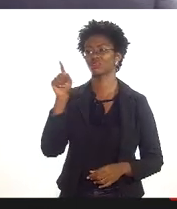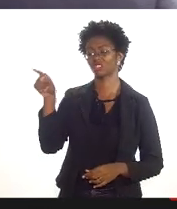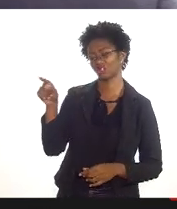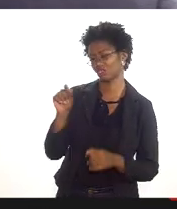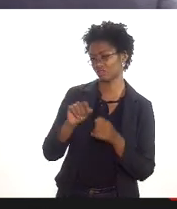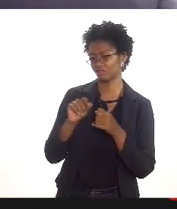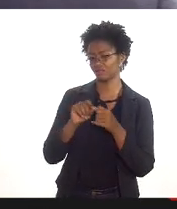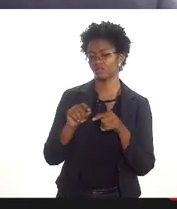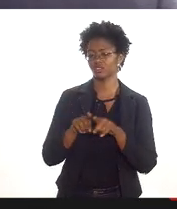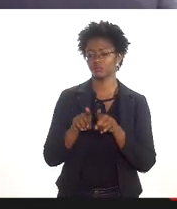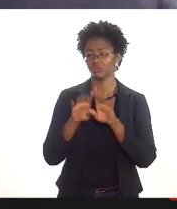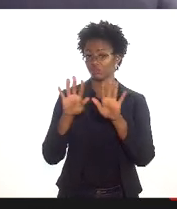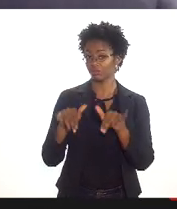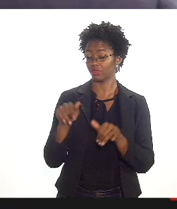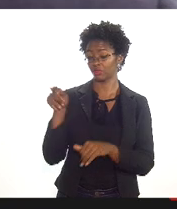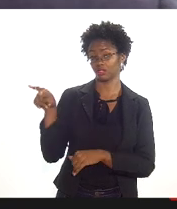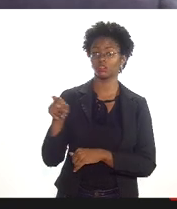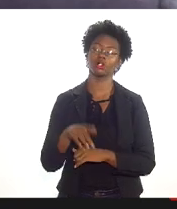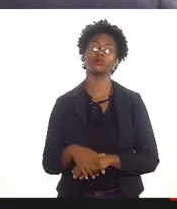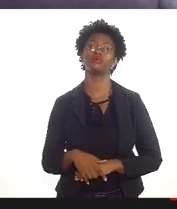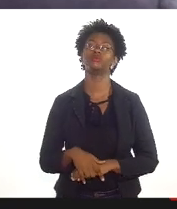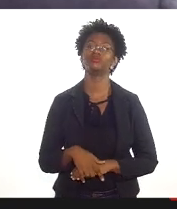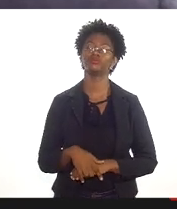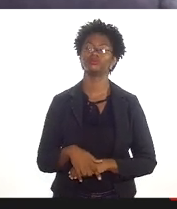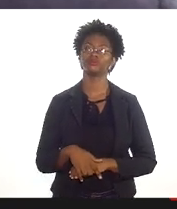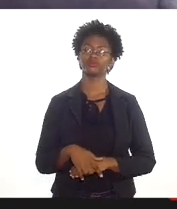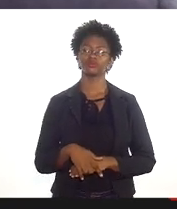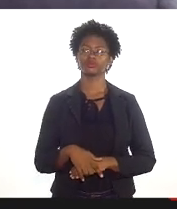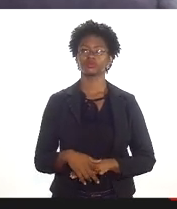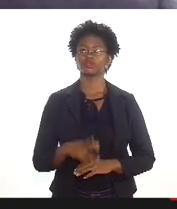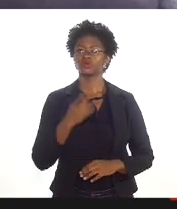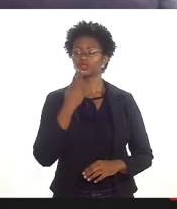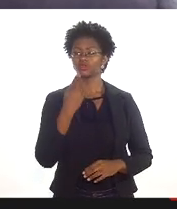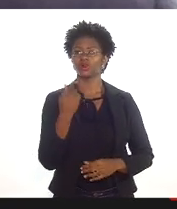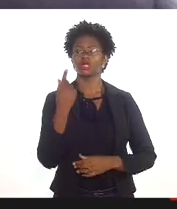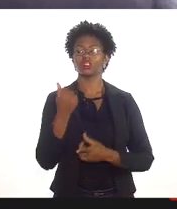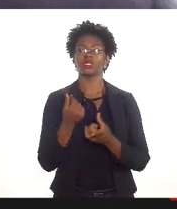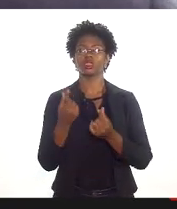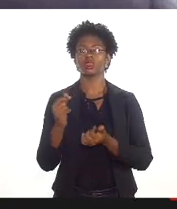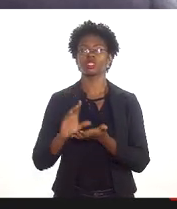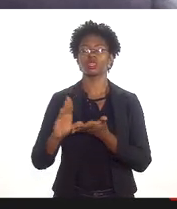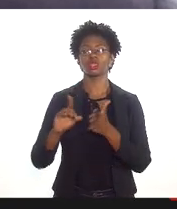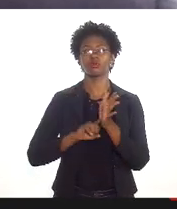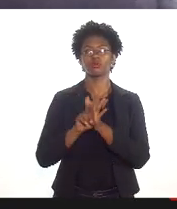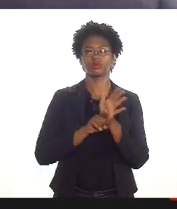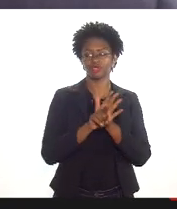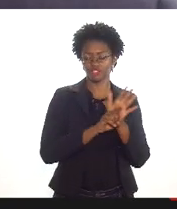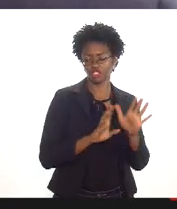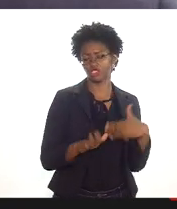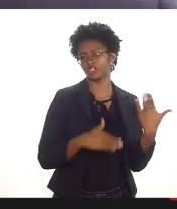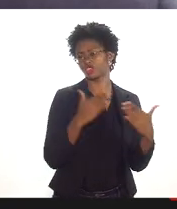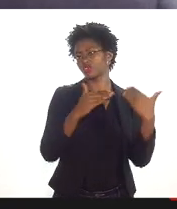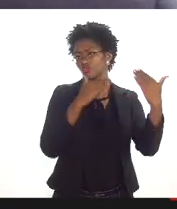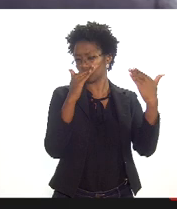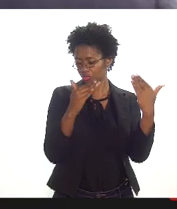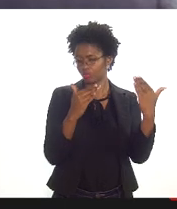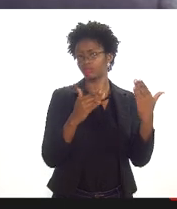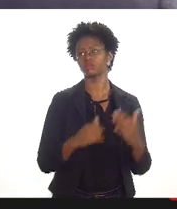fez também ao final, sobre os investimentos de pesquisa e desenvolvimento